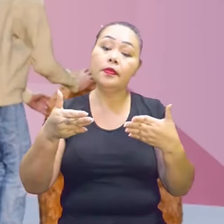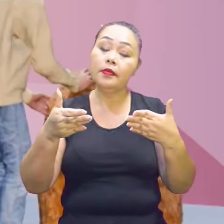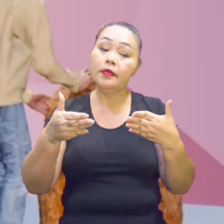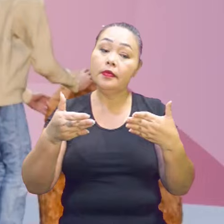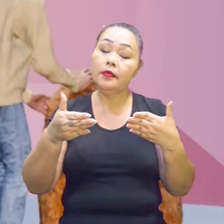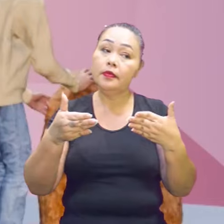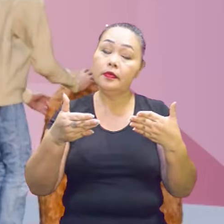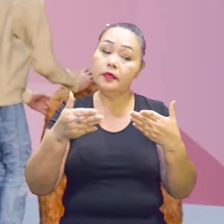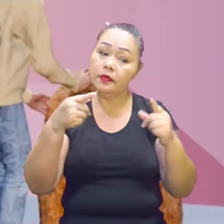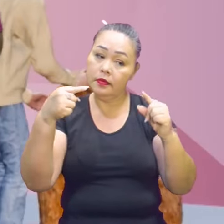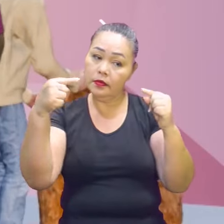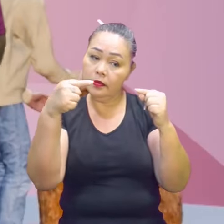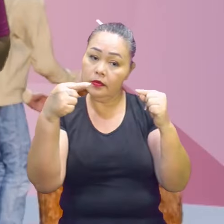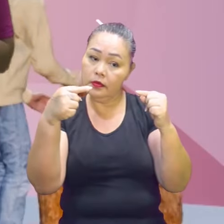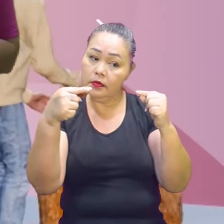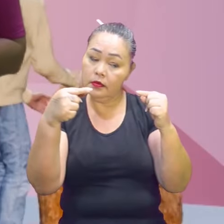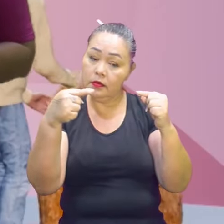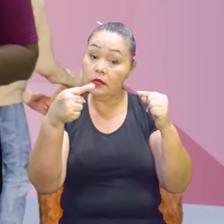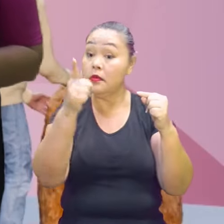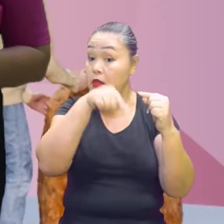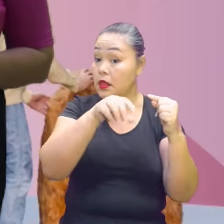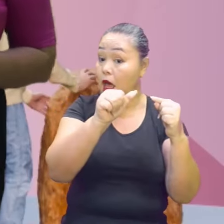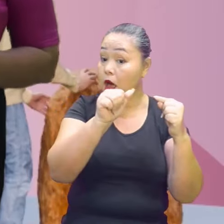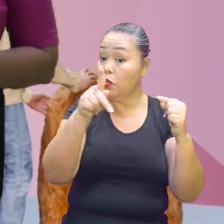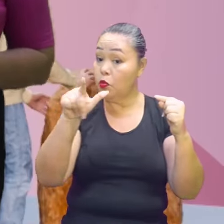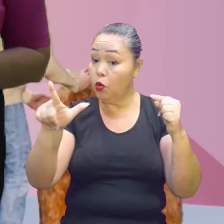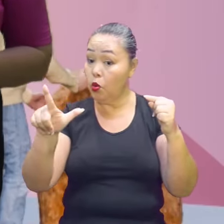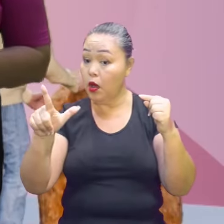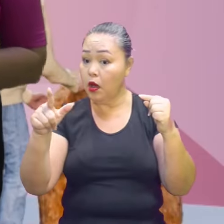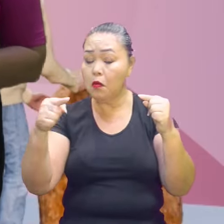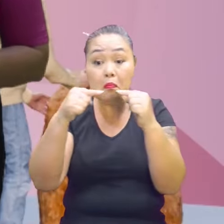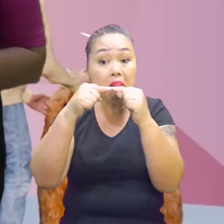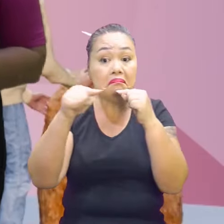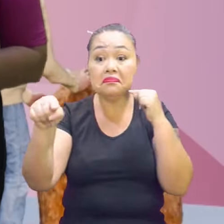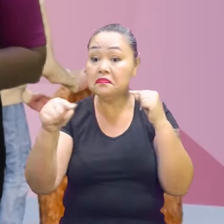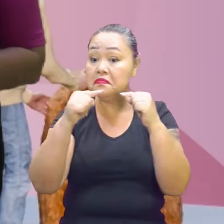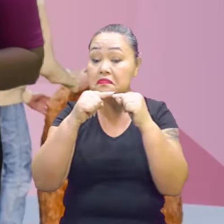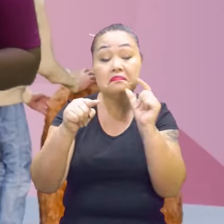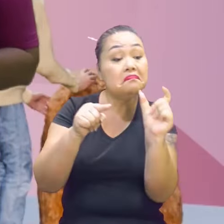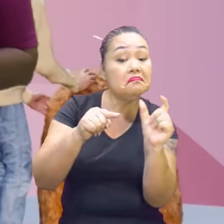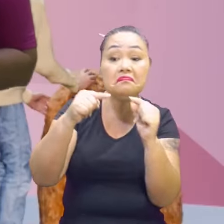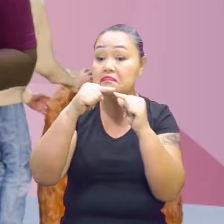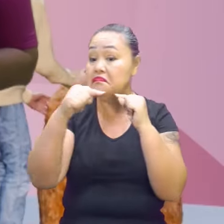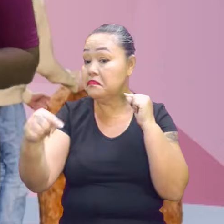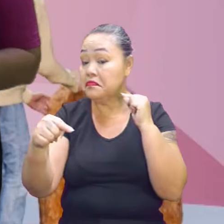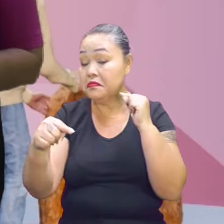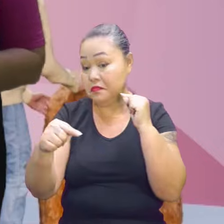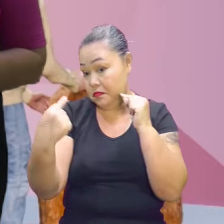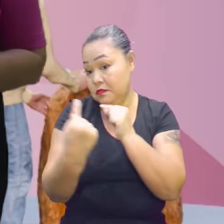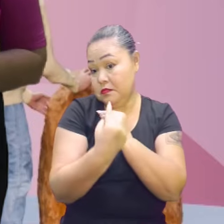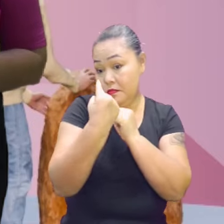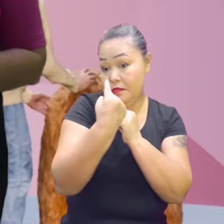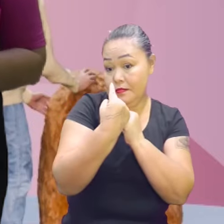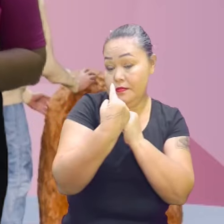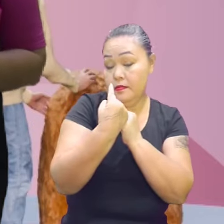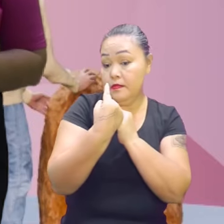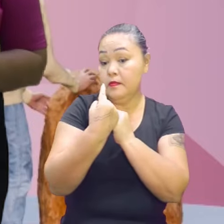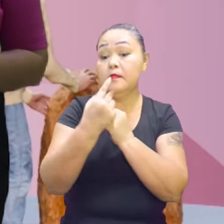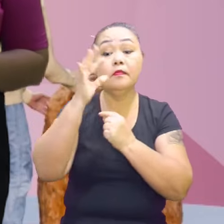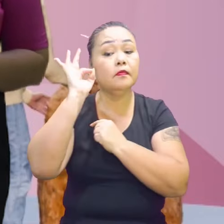está no plural e não está fazendo a concordância com a palavra mariposa que está no singular. Então, o